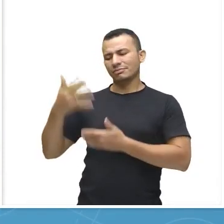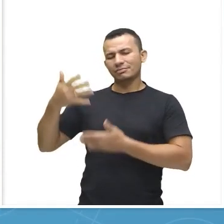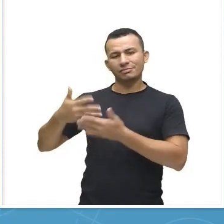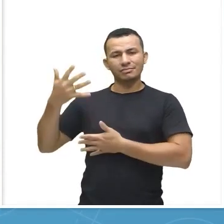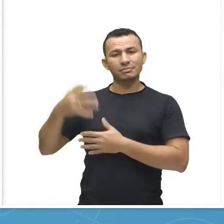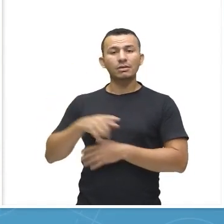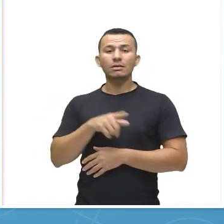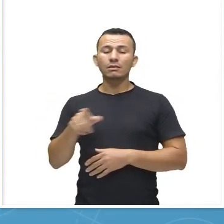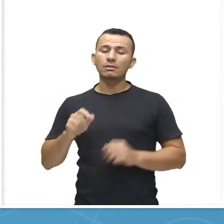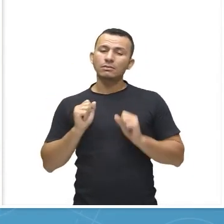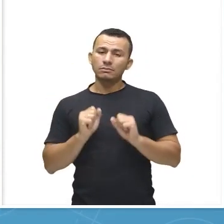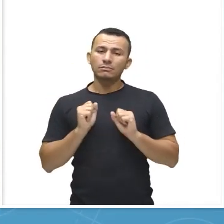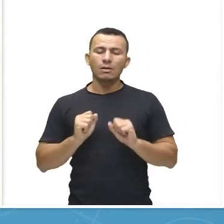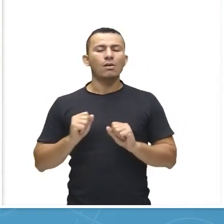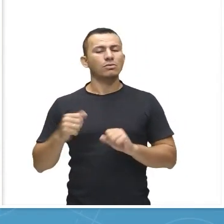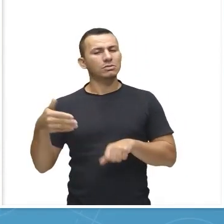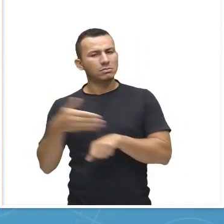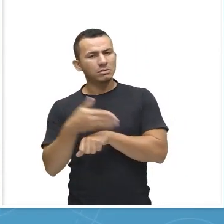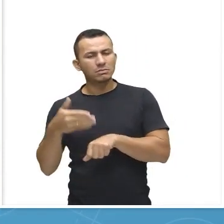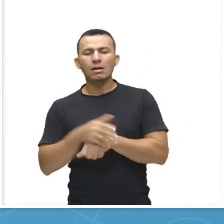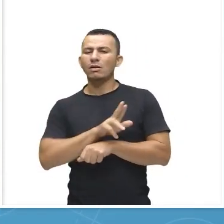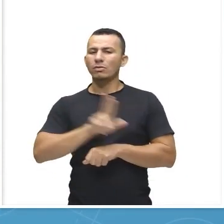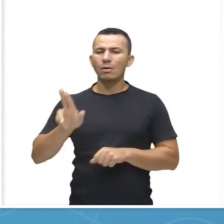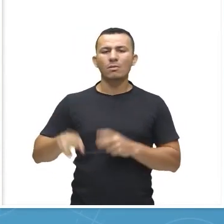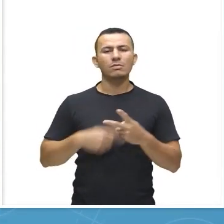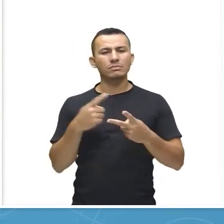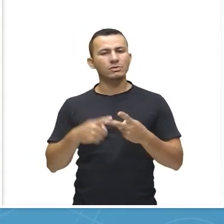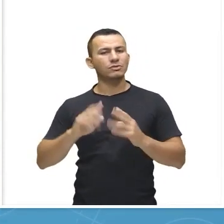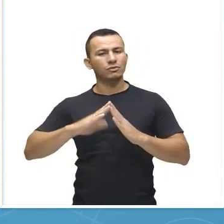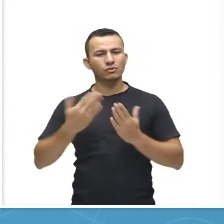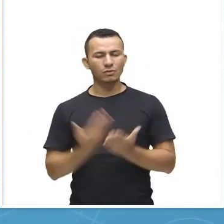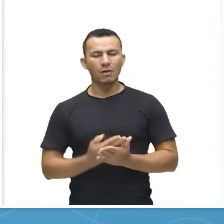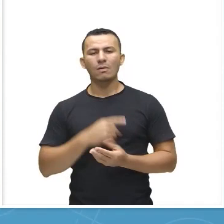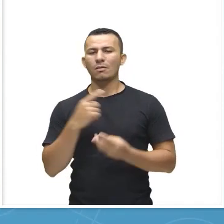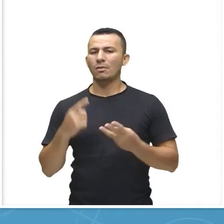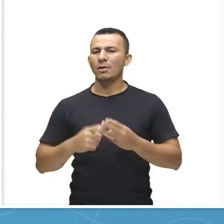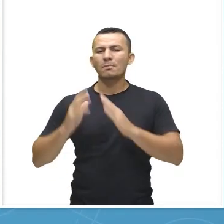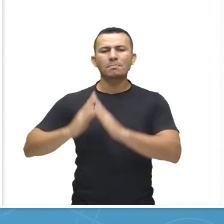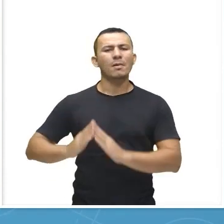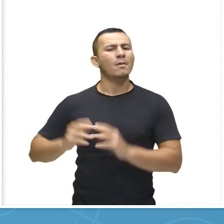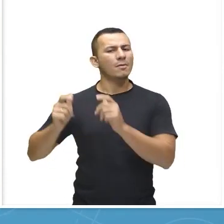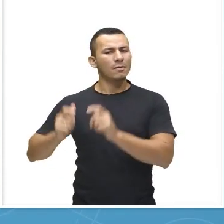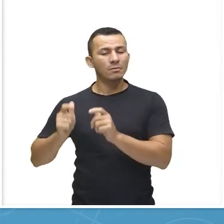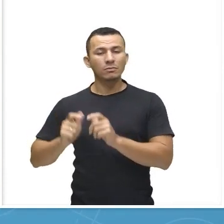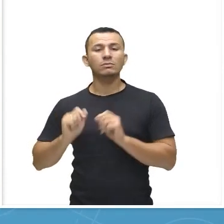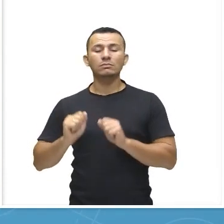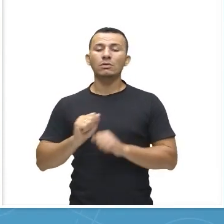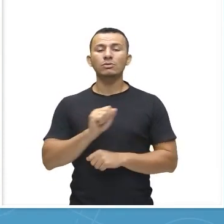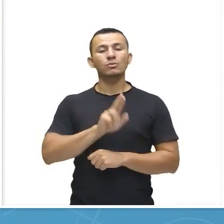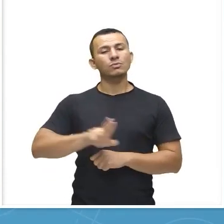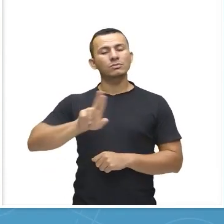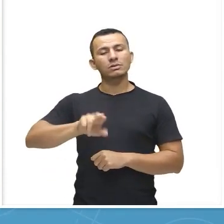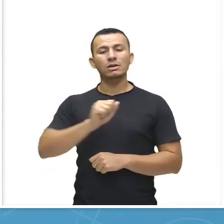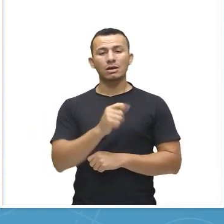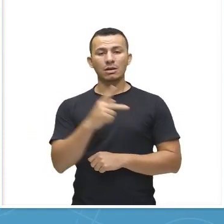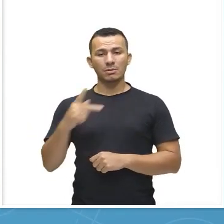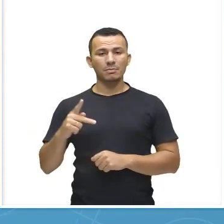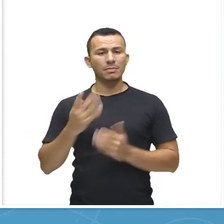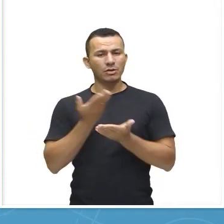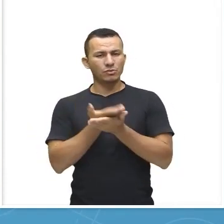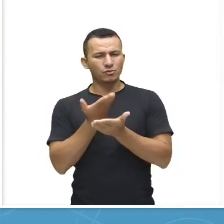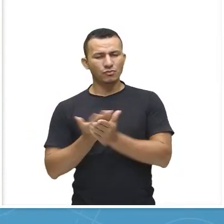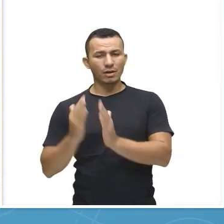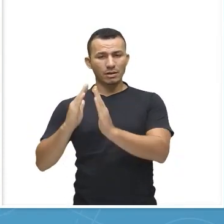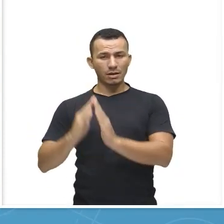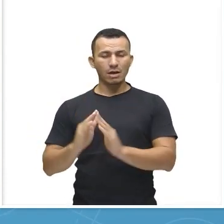pode participar mandando seu nome, mandando a sua escola, seu município, pelo nosso aplicativo do Aula em Casa e